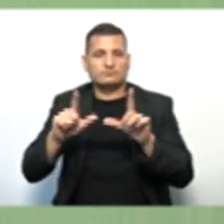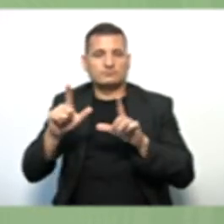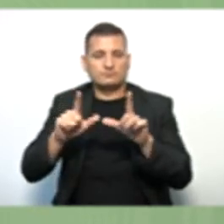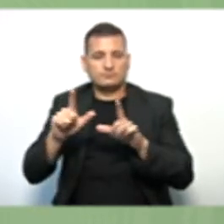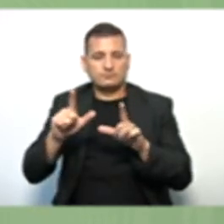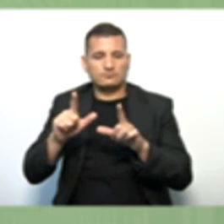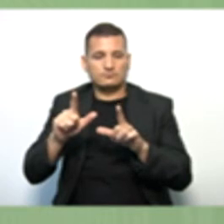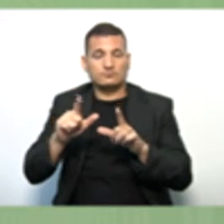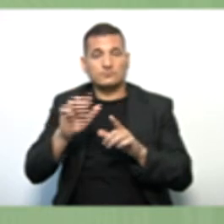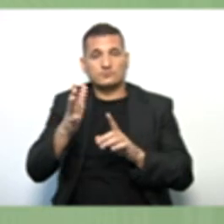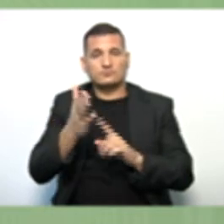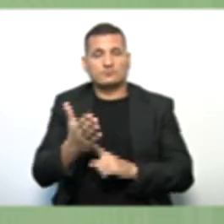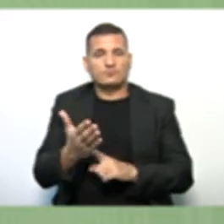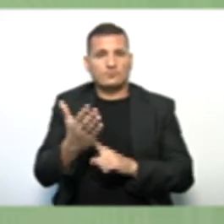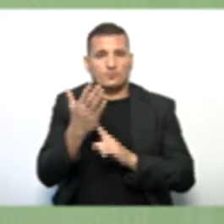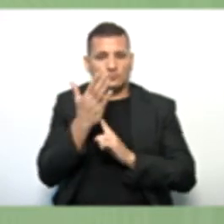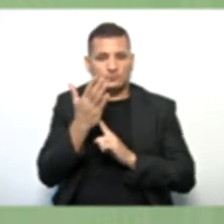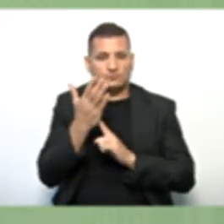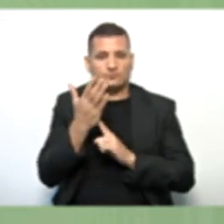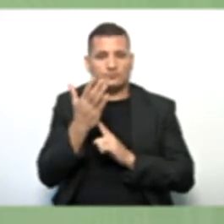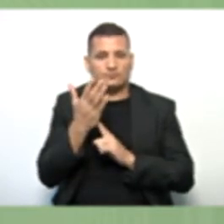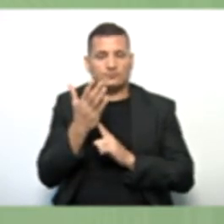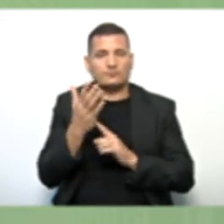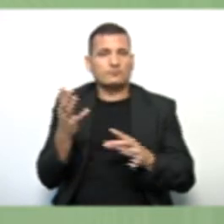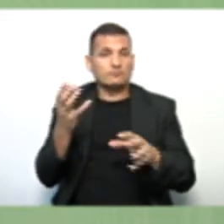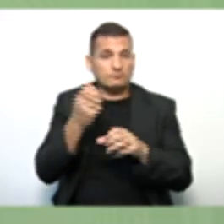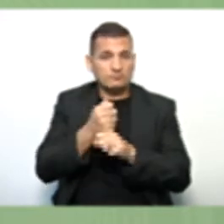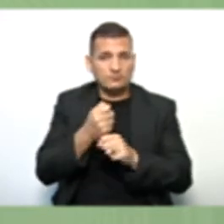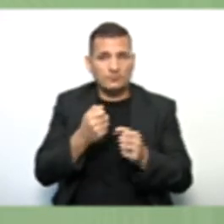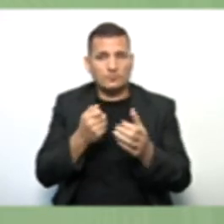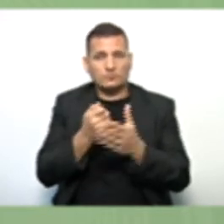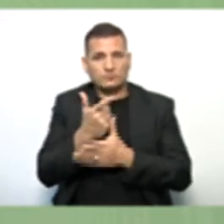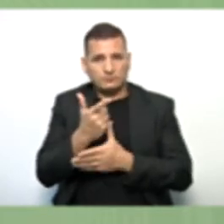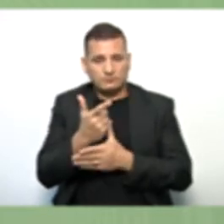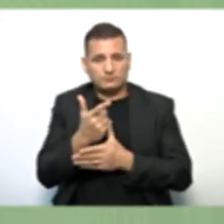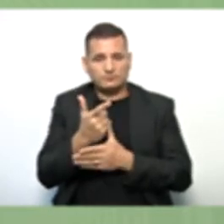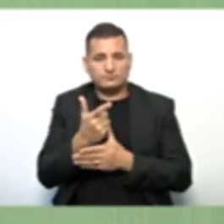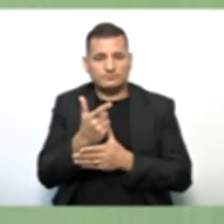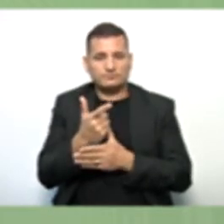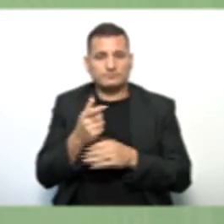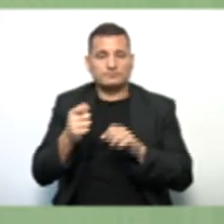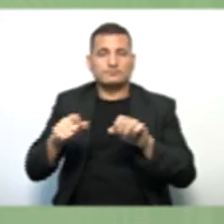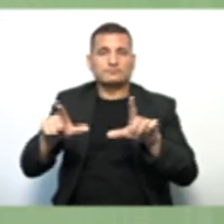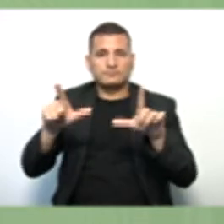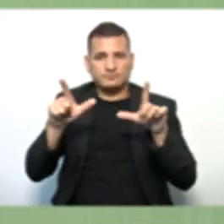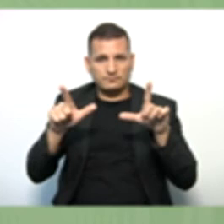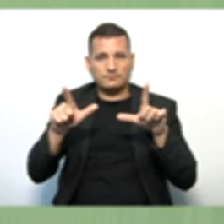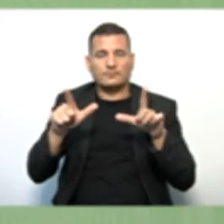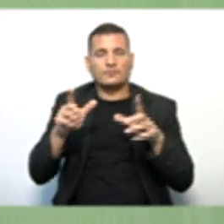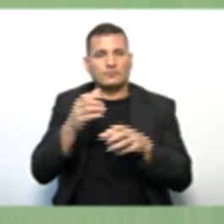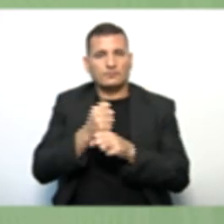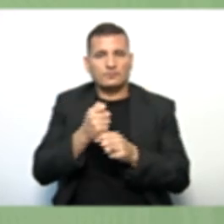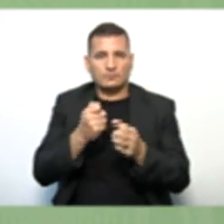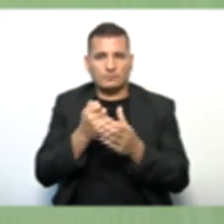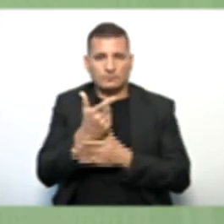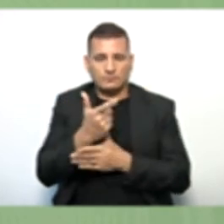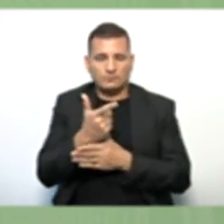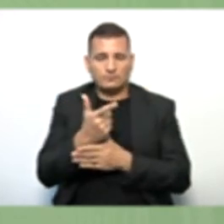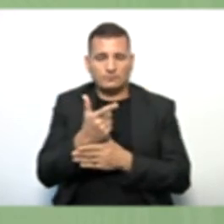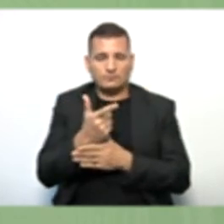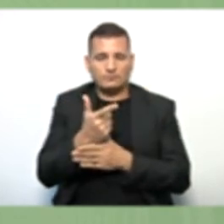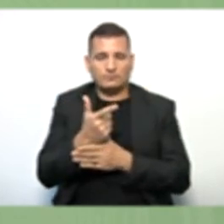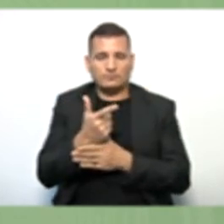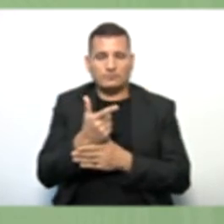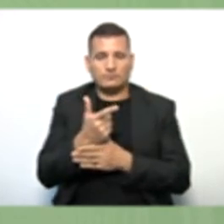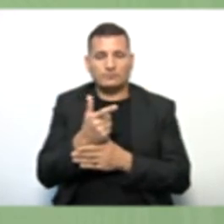E ele já me mostra o meu total da compra, tá bom? Imprima total da compra aqui, ó. Olha a minha